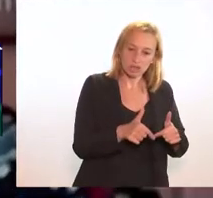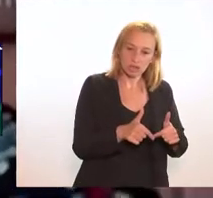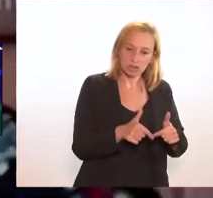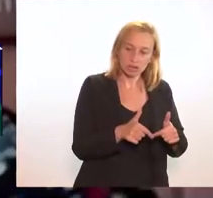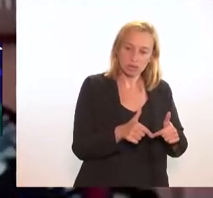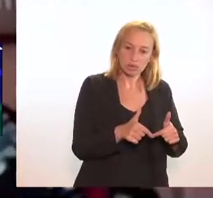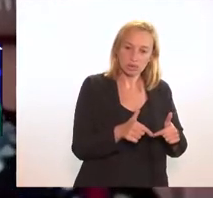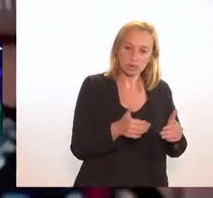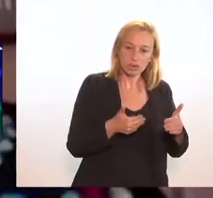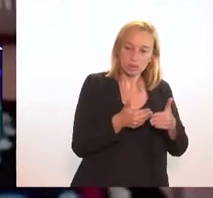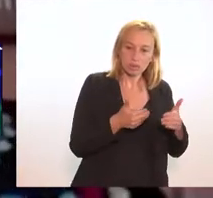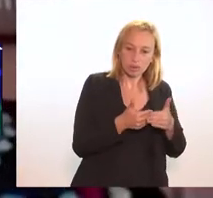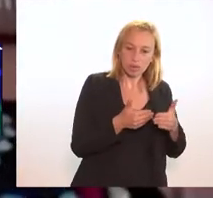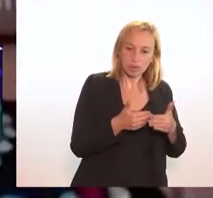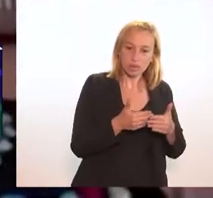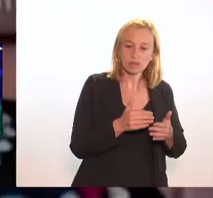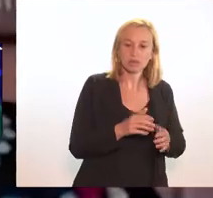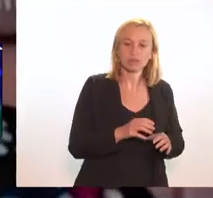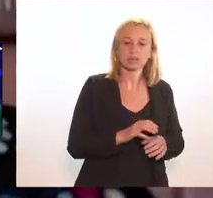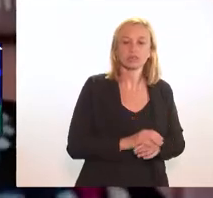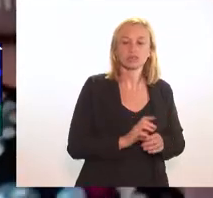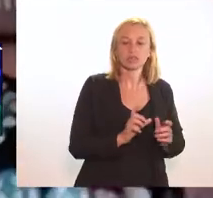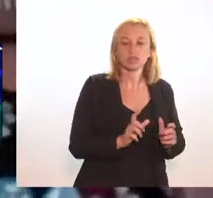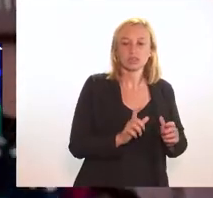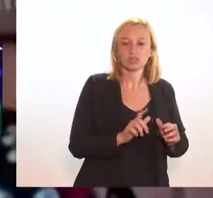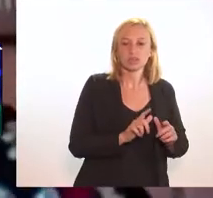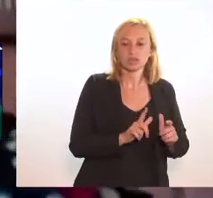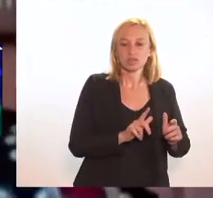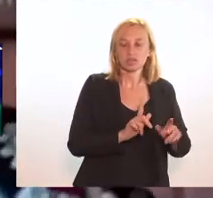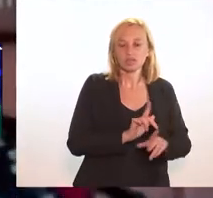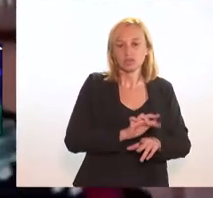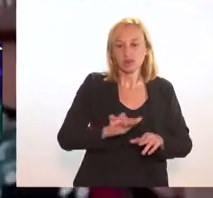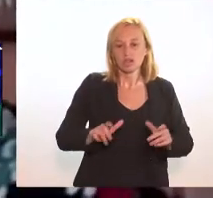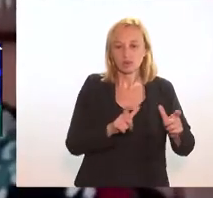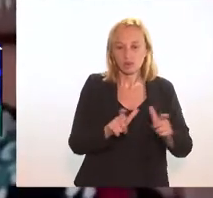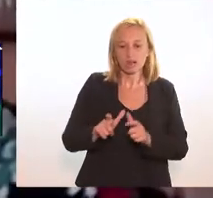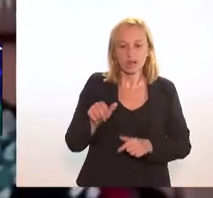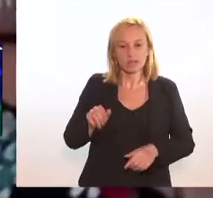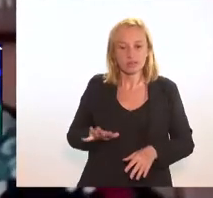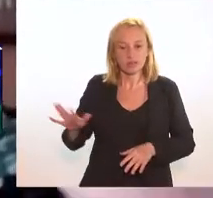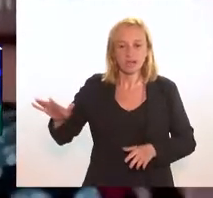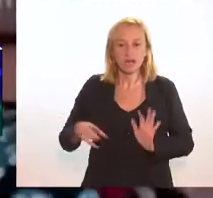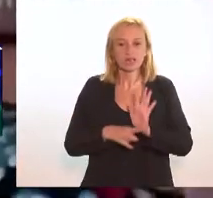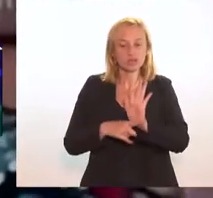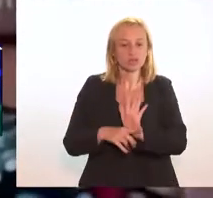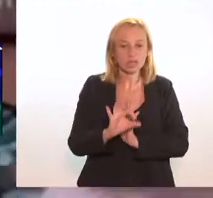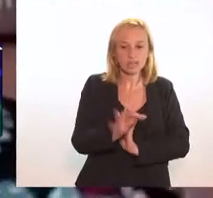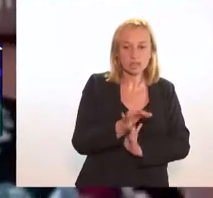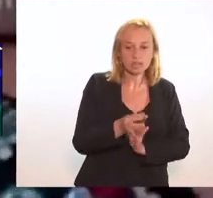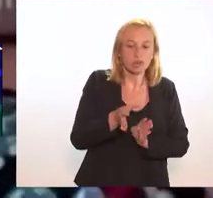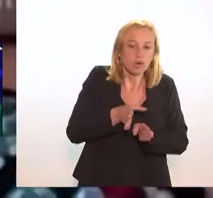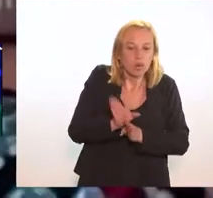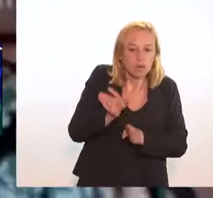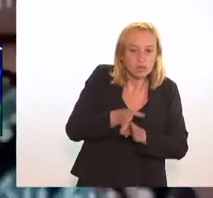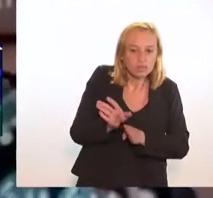próxima dos coletivos e coletivas de favela, né, pudesse ajudar, inclusive, com uma orientação, um